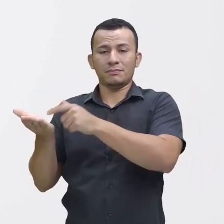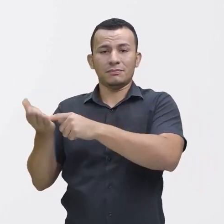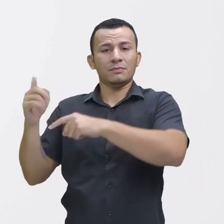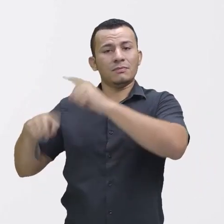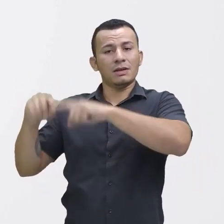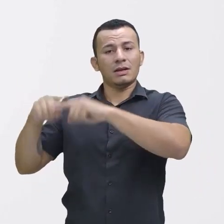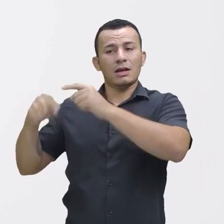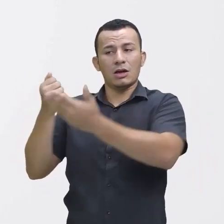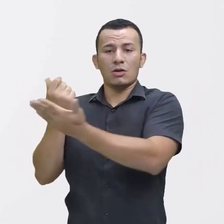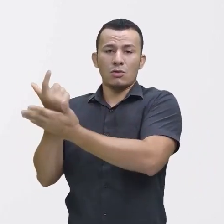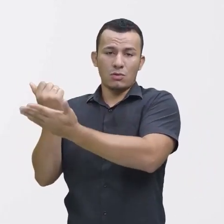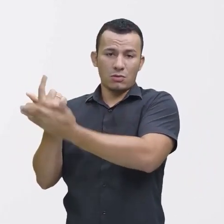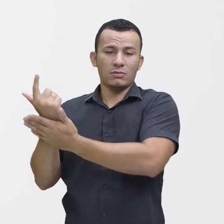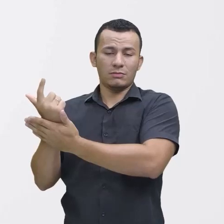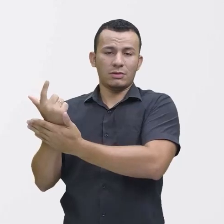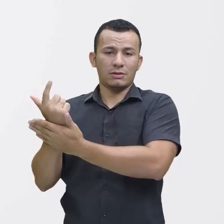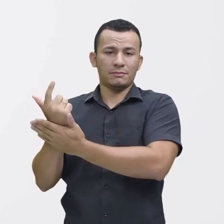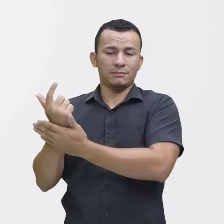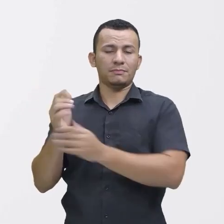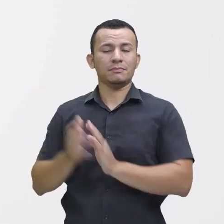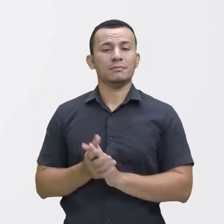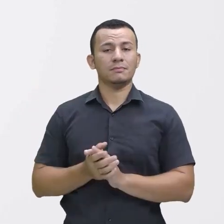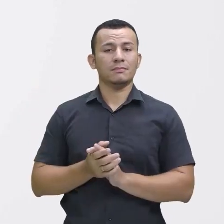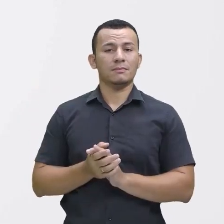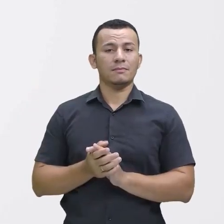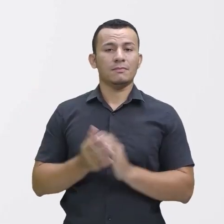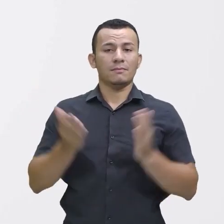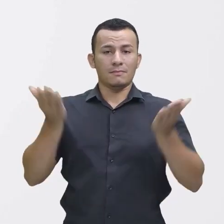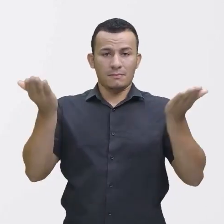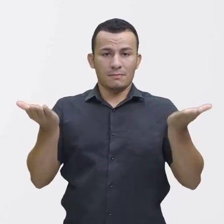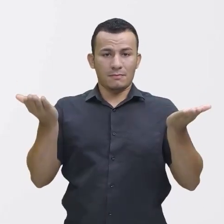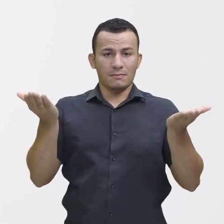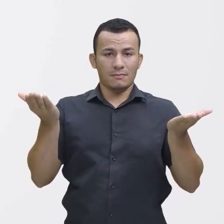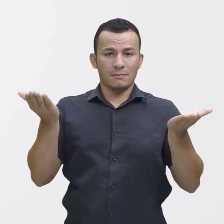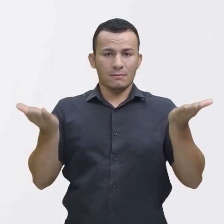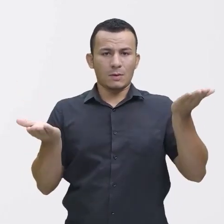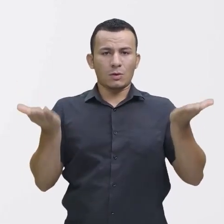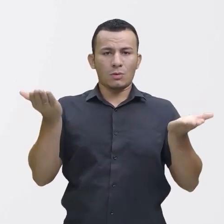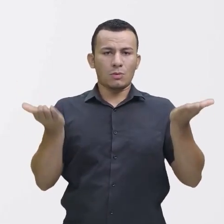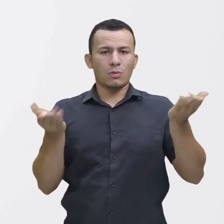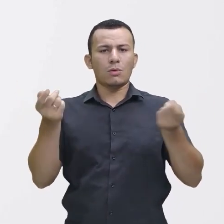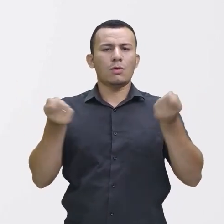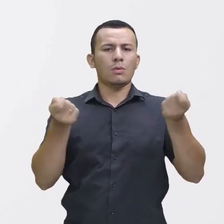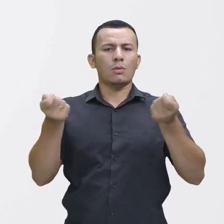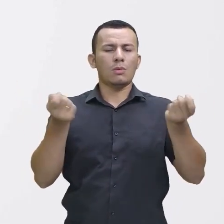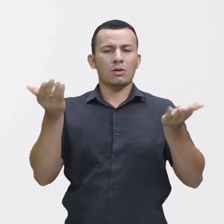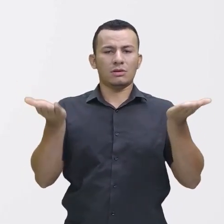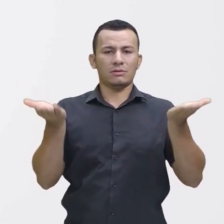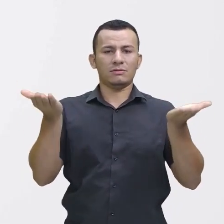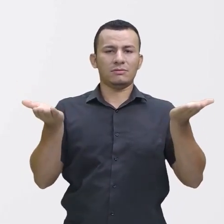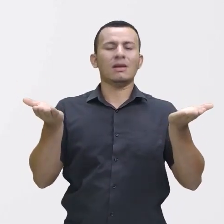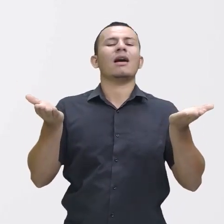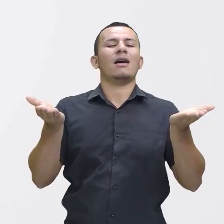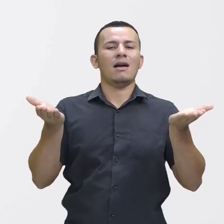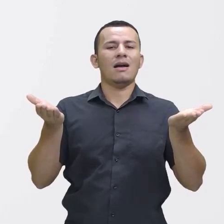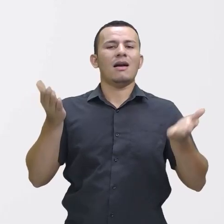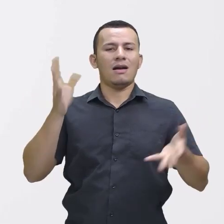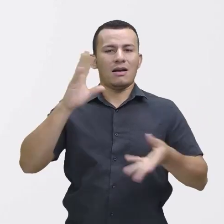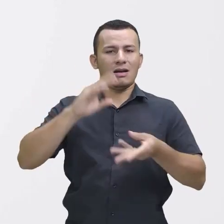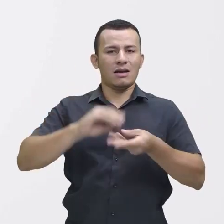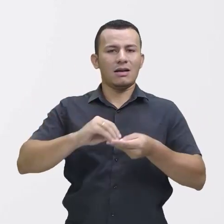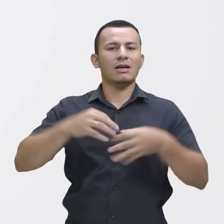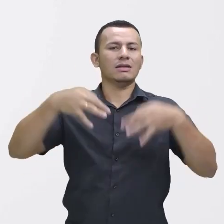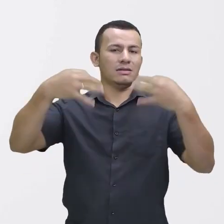ser comprada. Quando a balança entra em equilíbrio, era sinal de que a massa